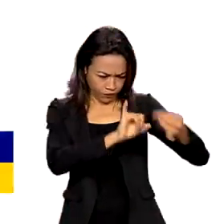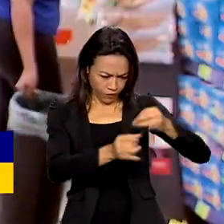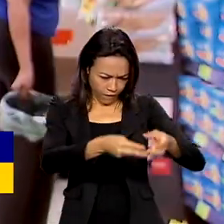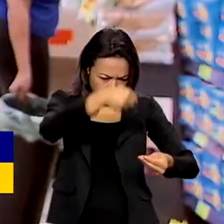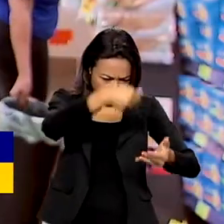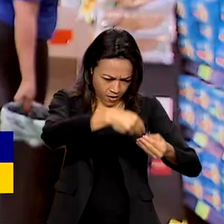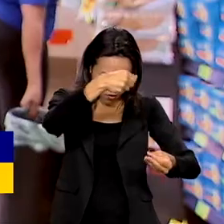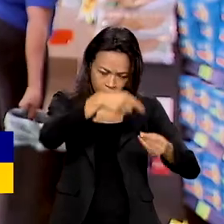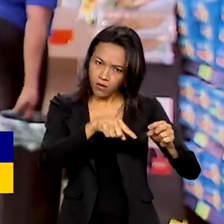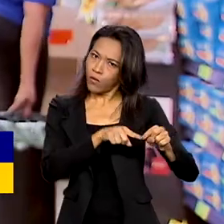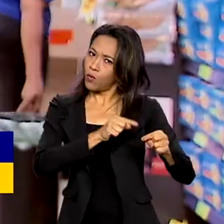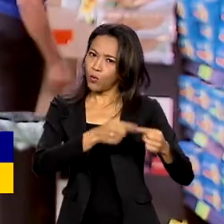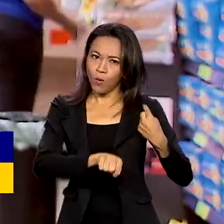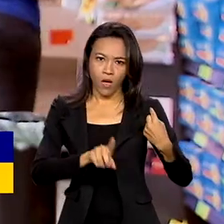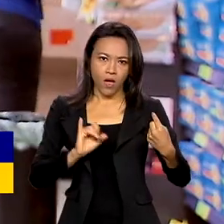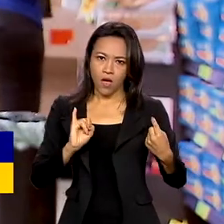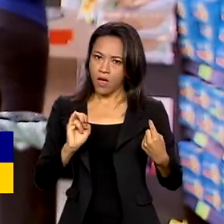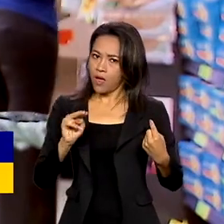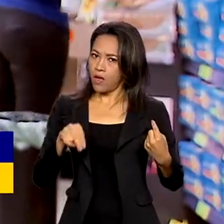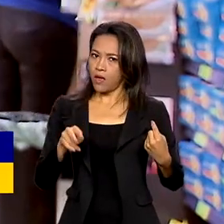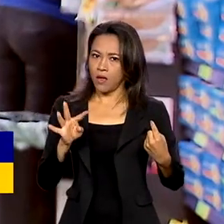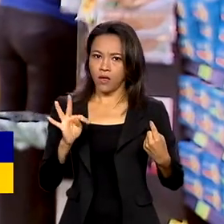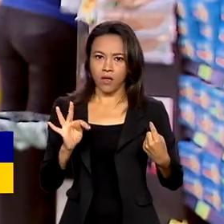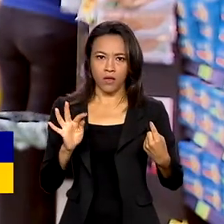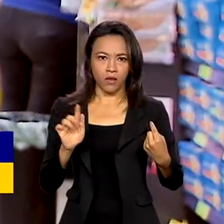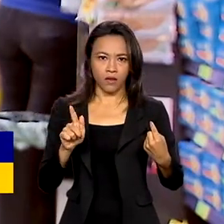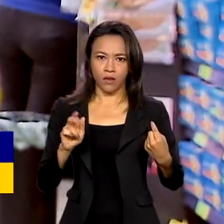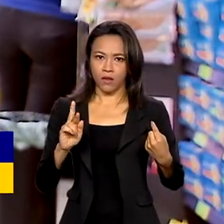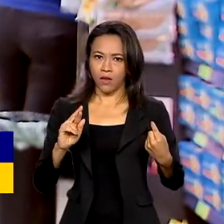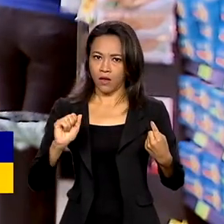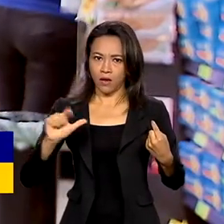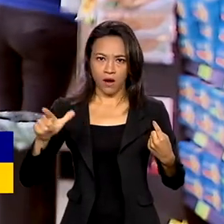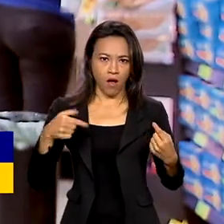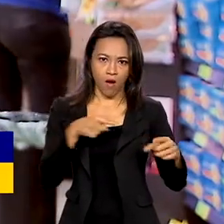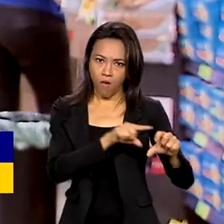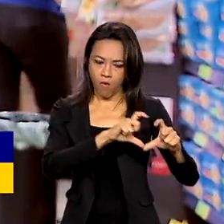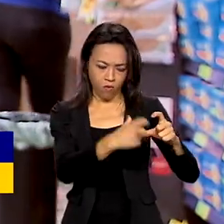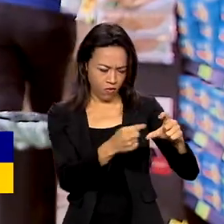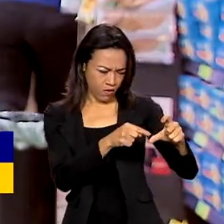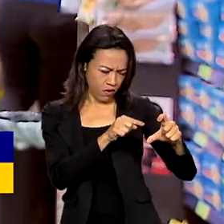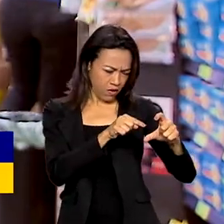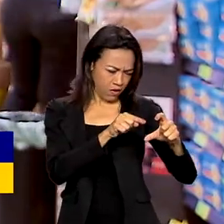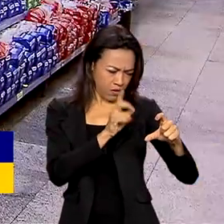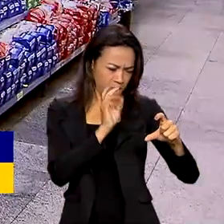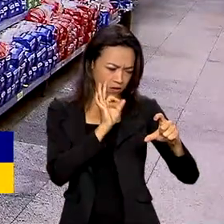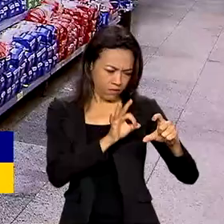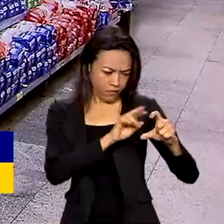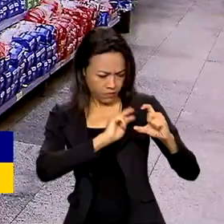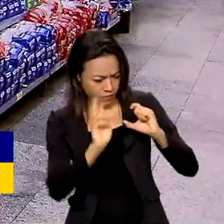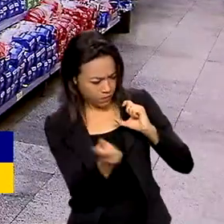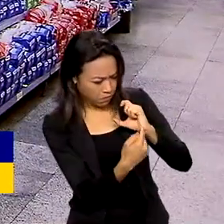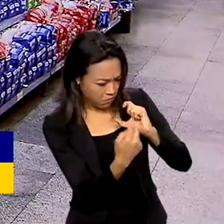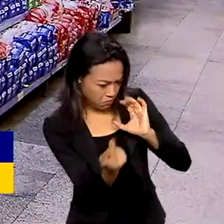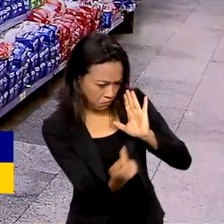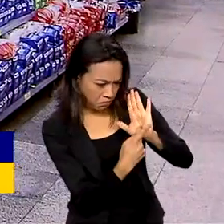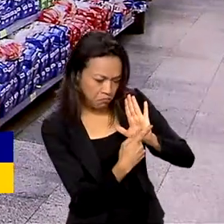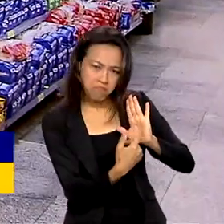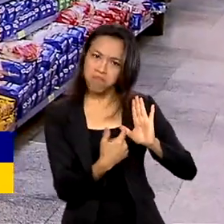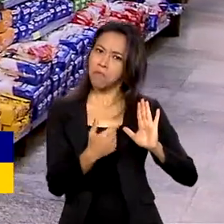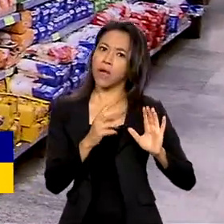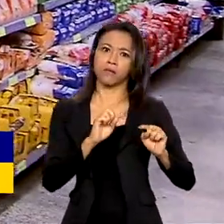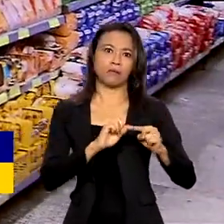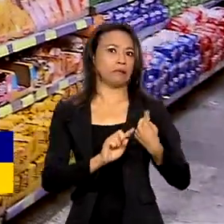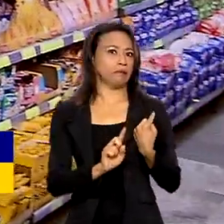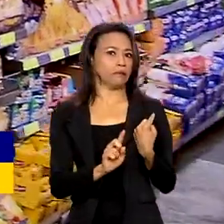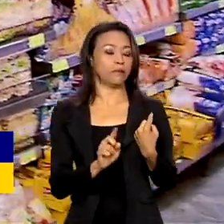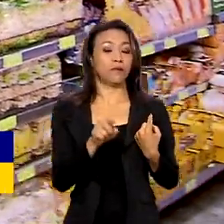integral. Nem sempre o que está na embalagem da frente condiz com o que está atrás. Arroz, aveia,